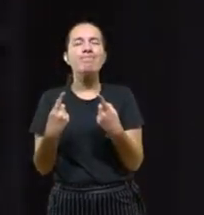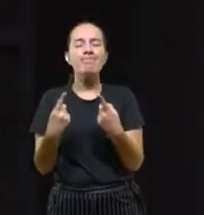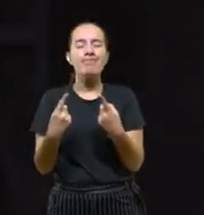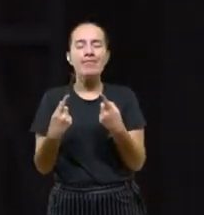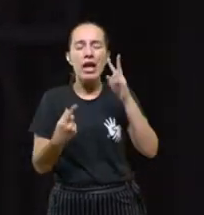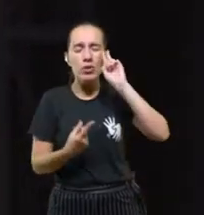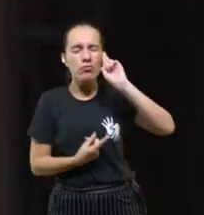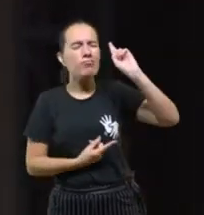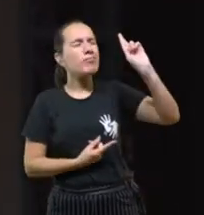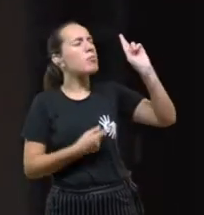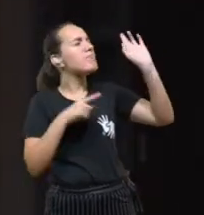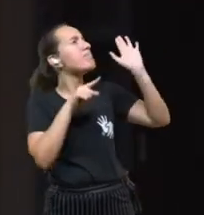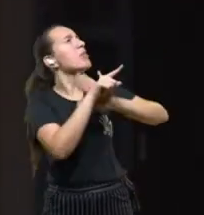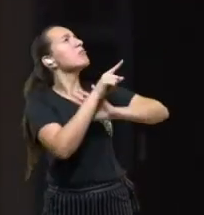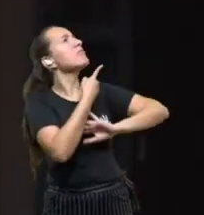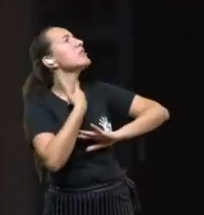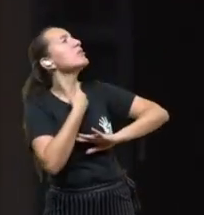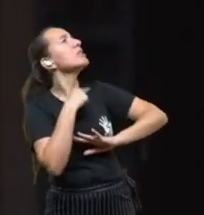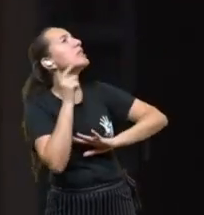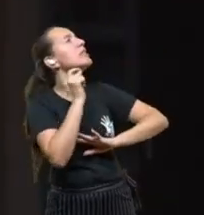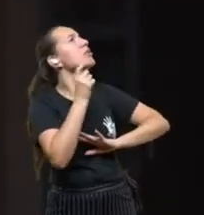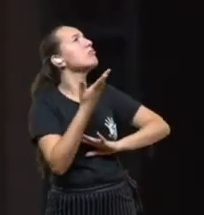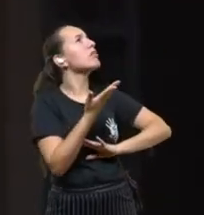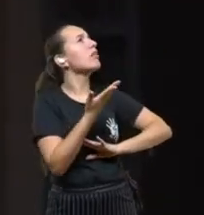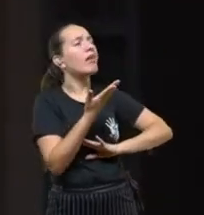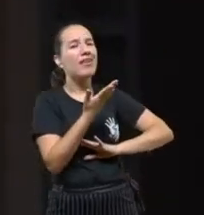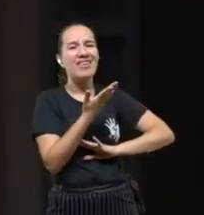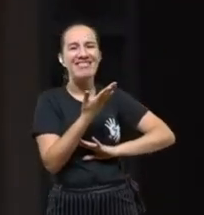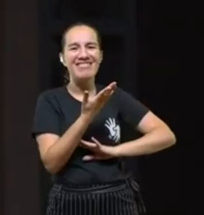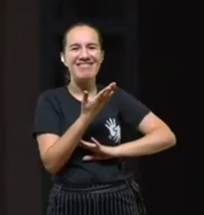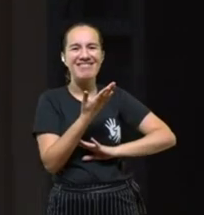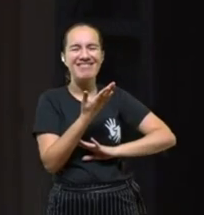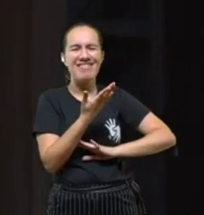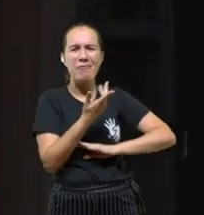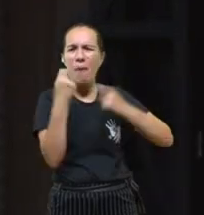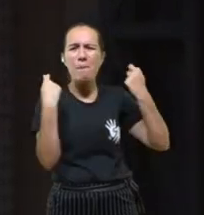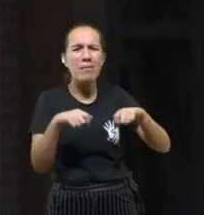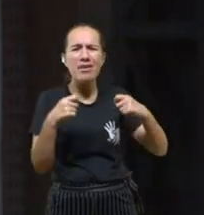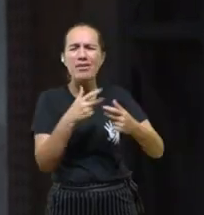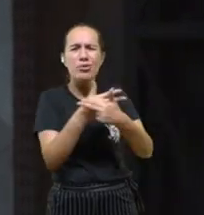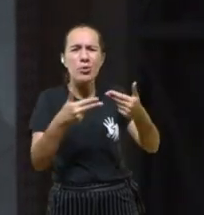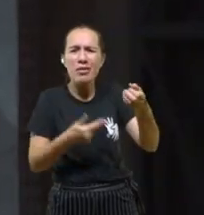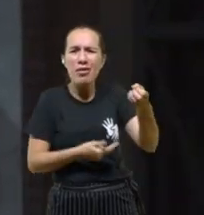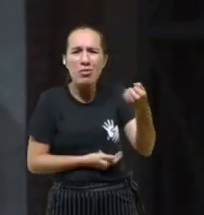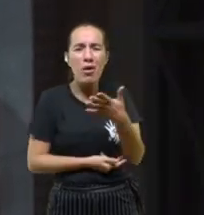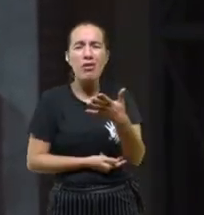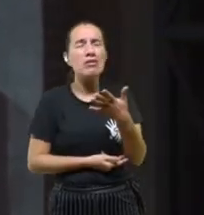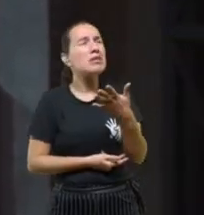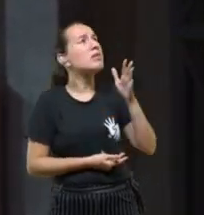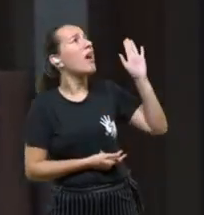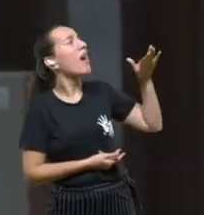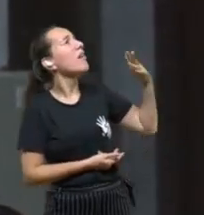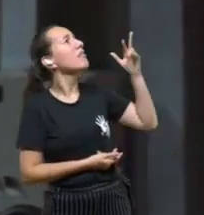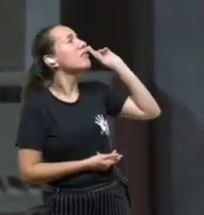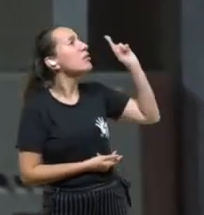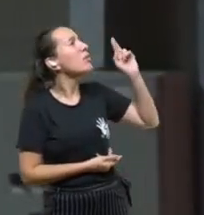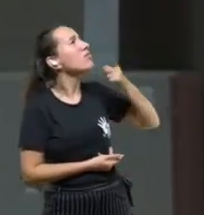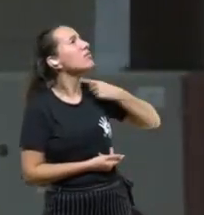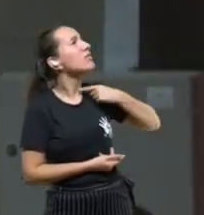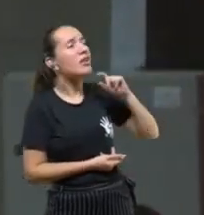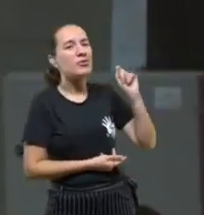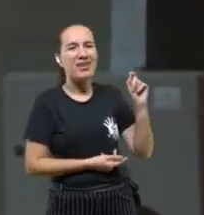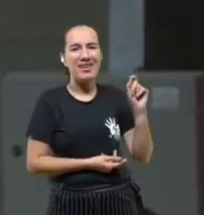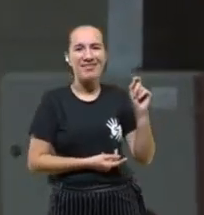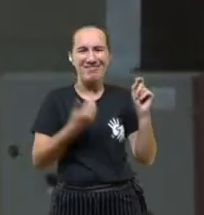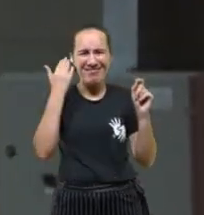o Senhor deseja? Eu preciso talvez ter uma coisa nova, fresca. O que o Senhor deseja? Eu estava sentado aqui,